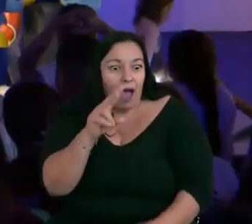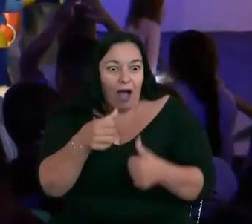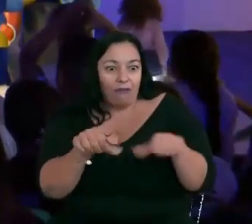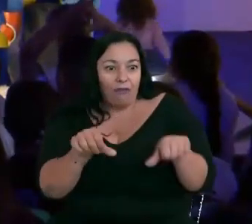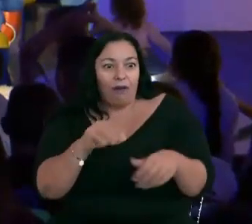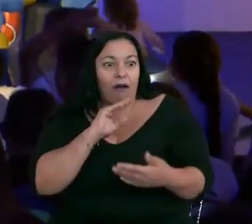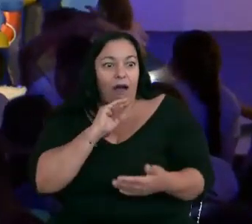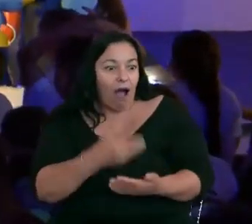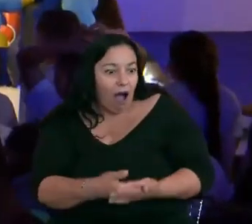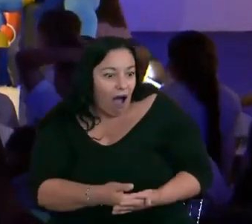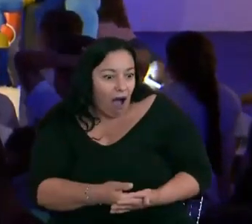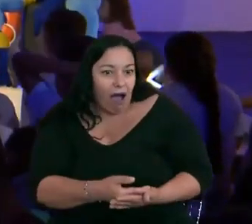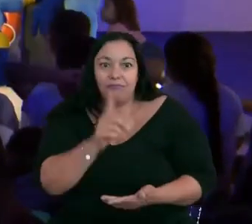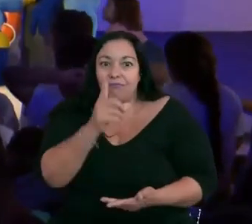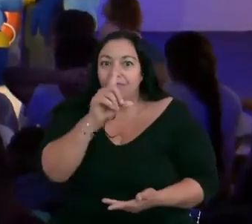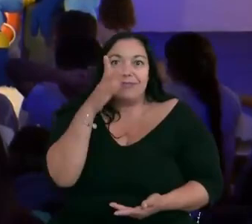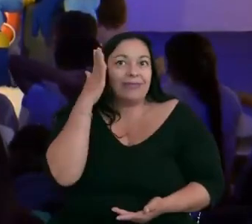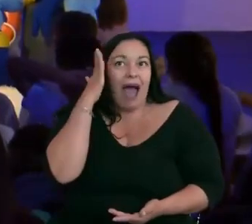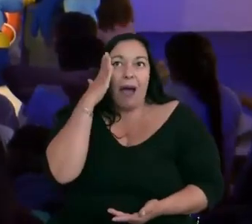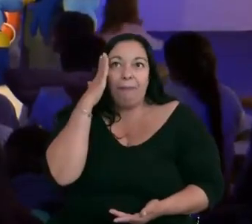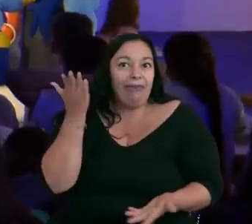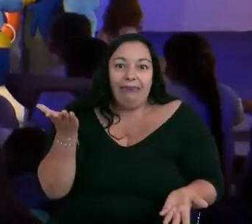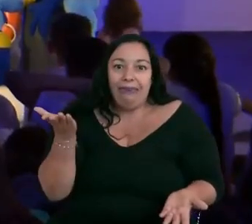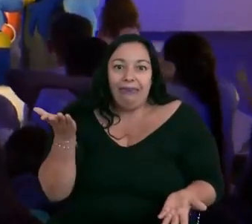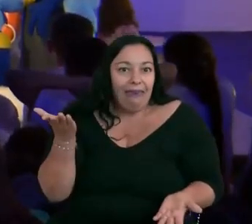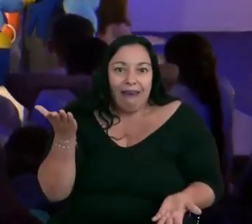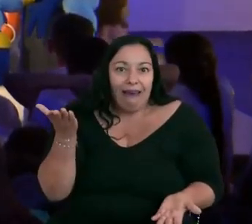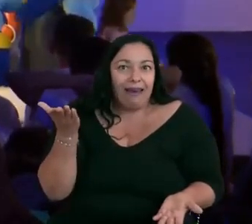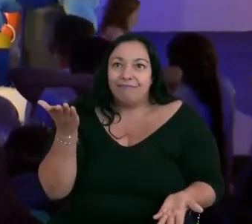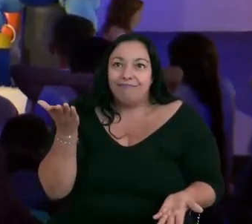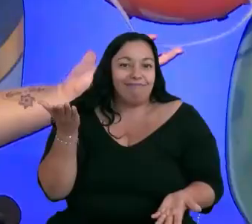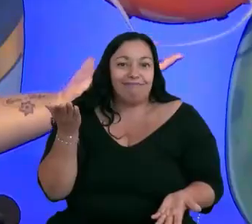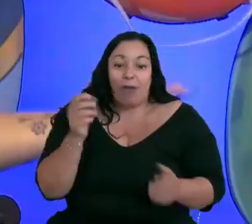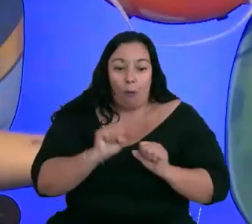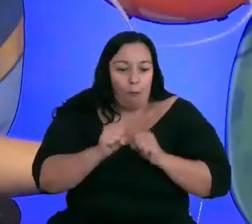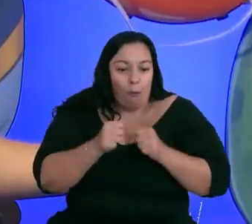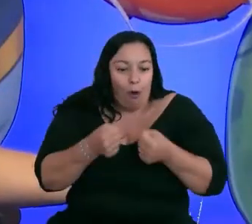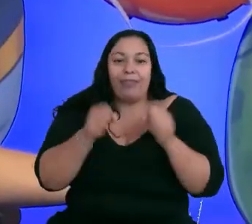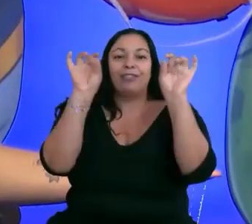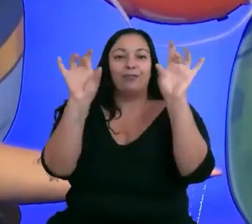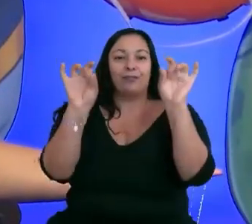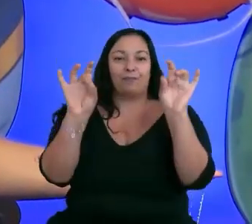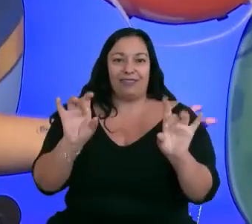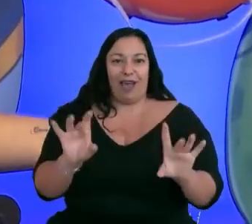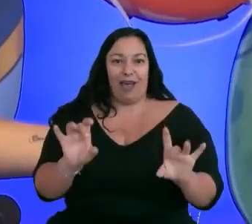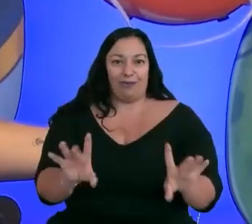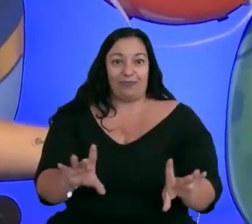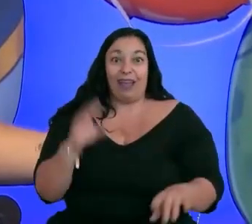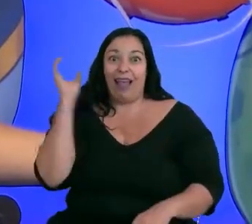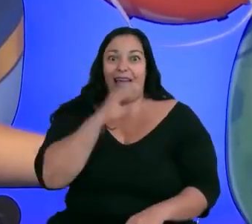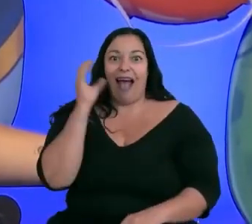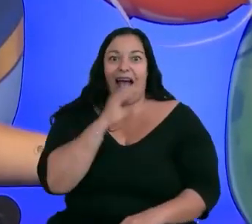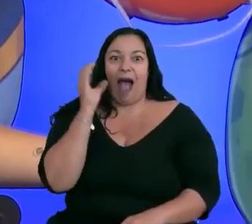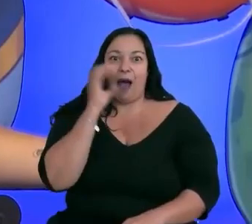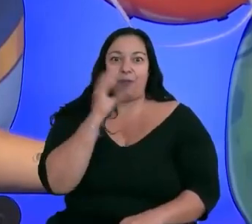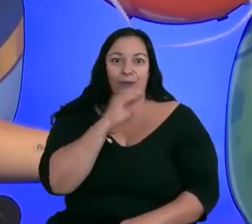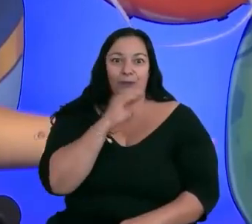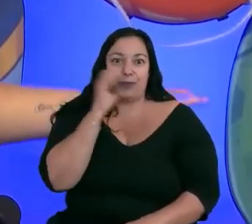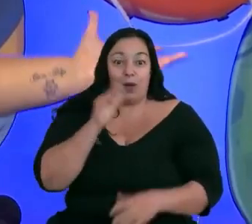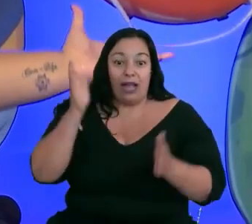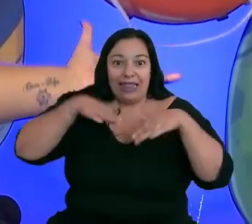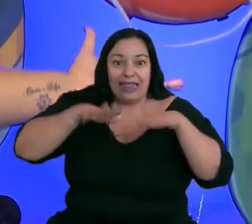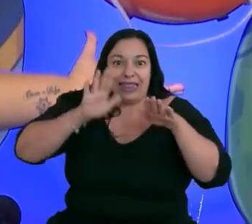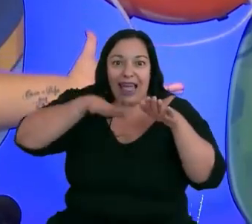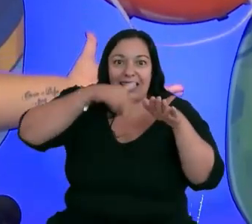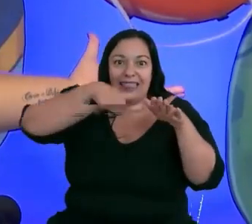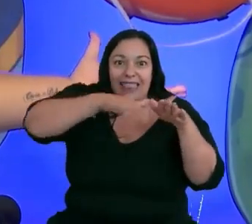ele não sabia que o amigo tinha esse poder tão especial. E o quanto ele era rápido, ele conseguiu nadar mais rápido